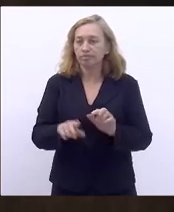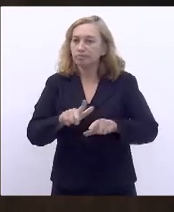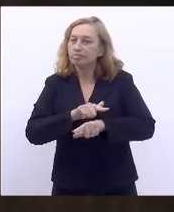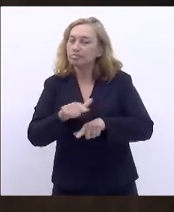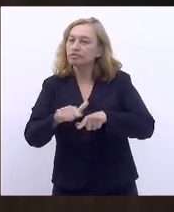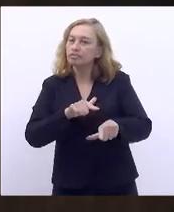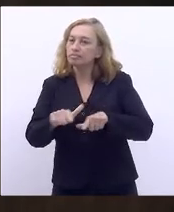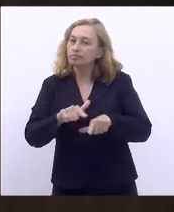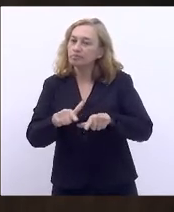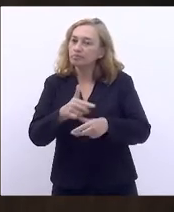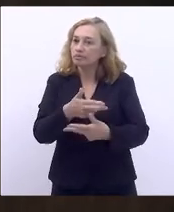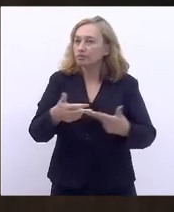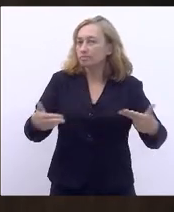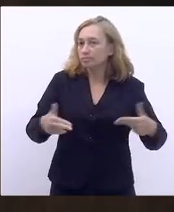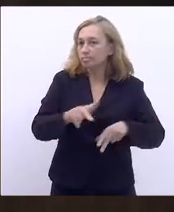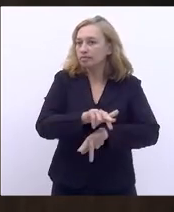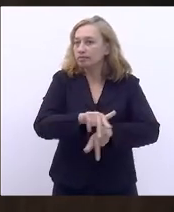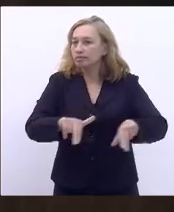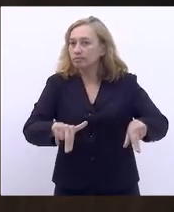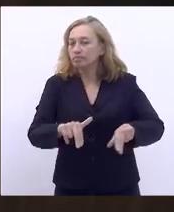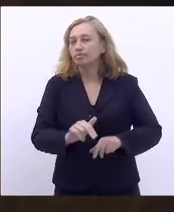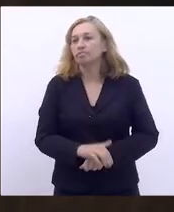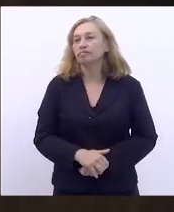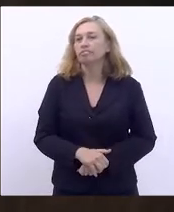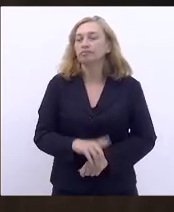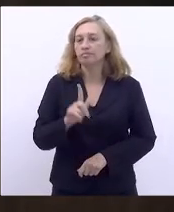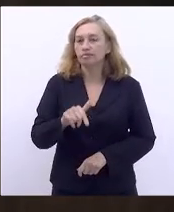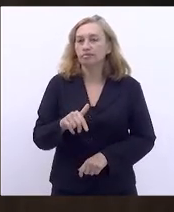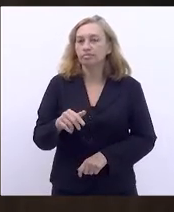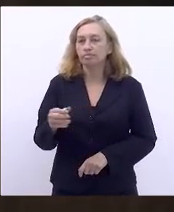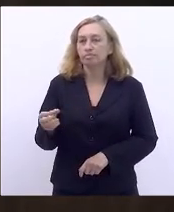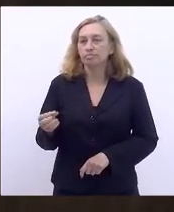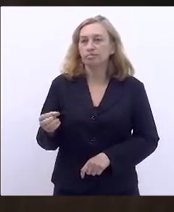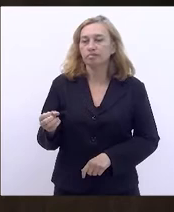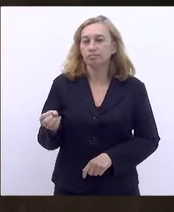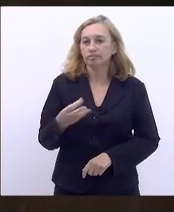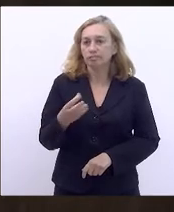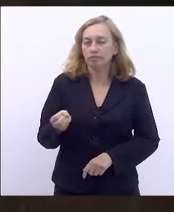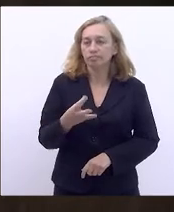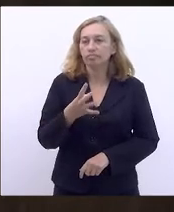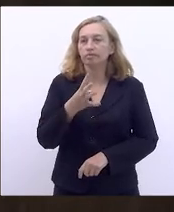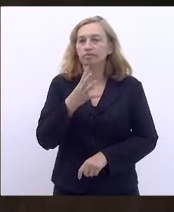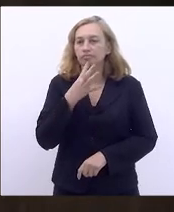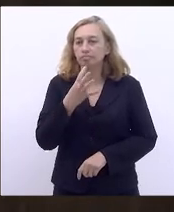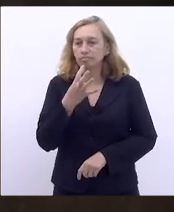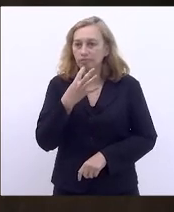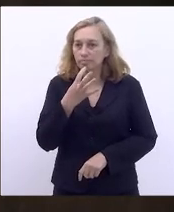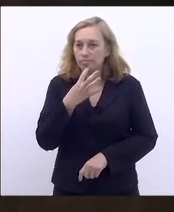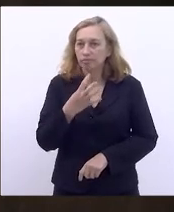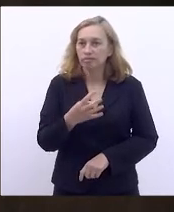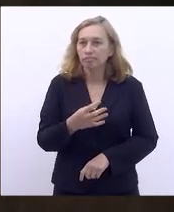e etnias, ainda é muito recente, infelizmente, o reconhecimento